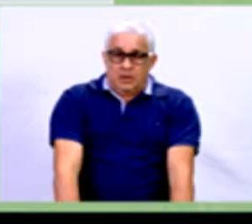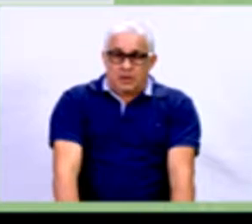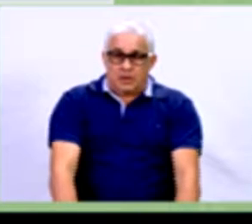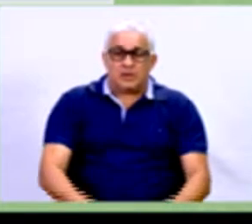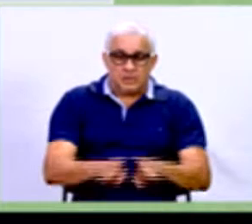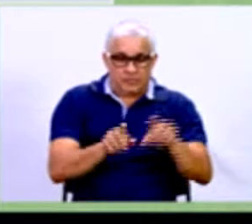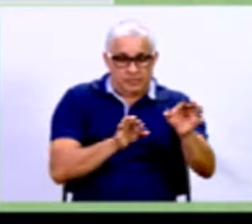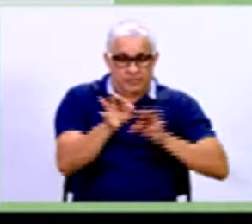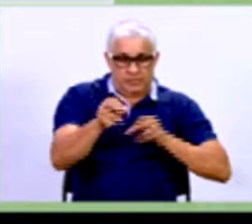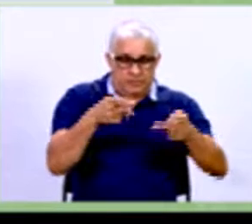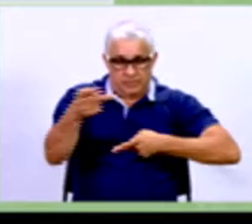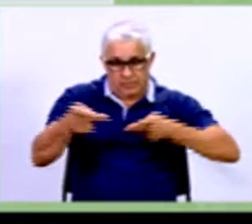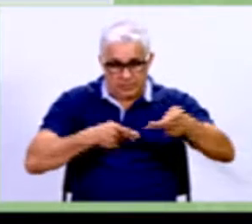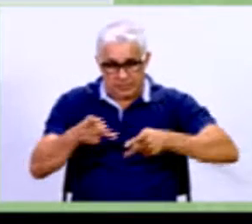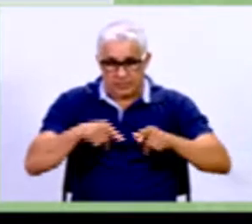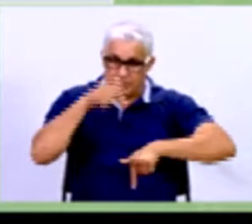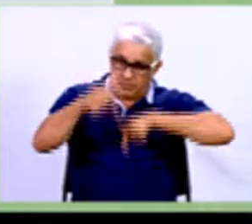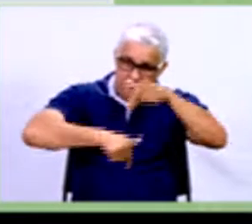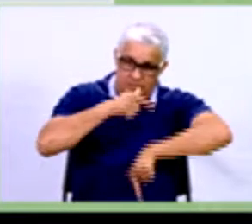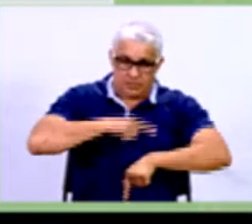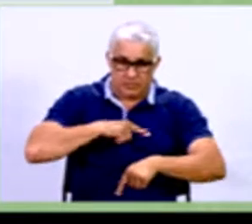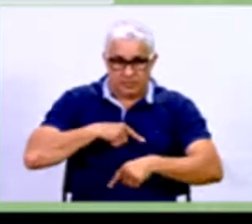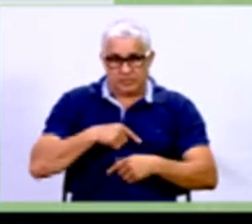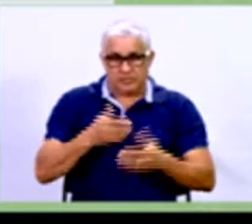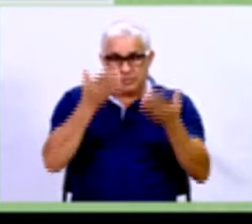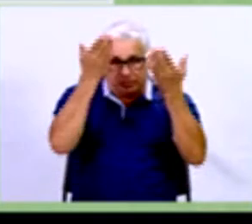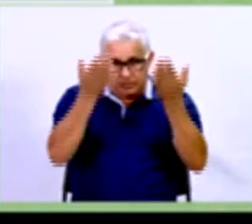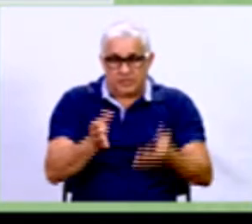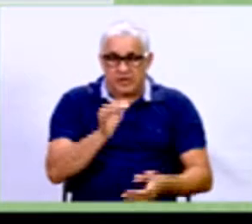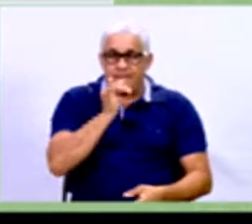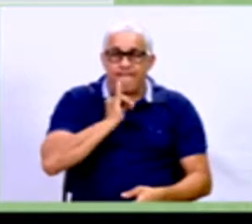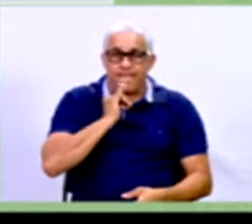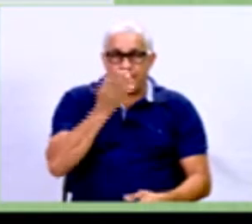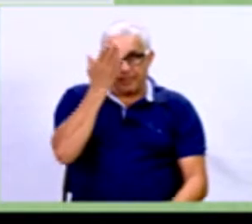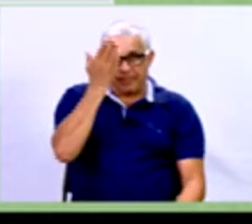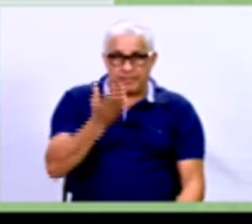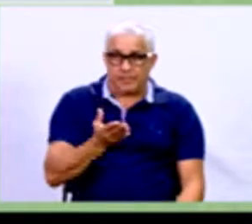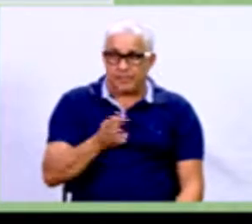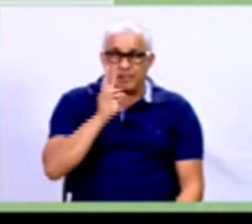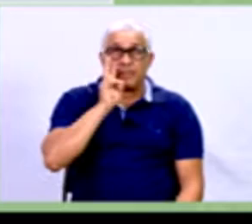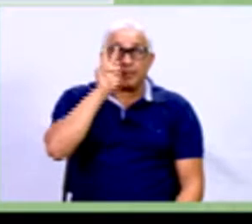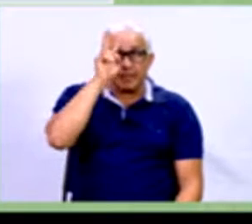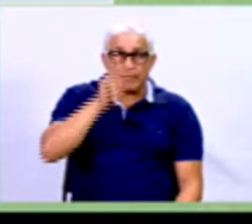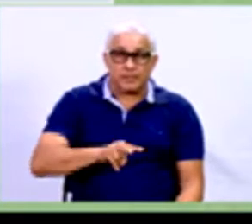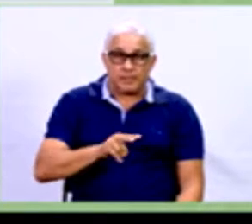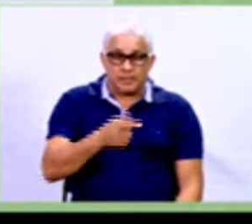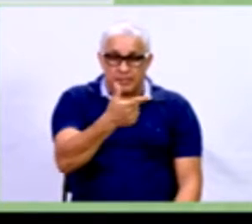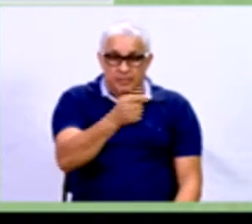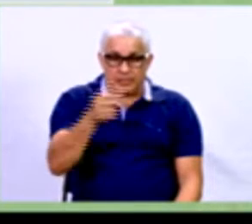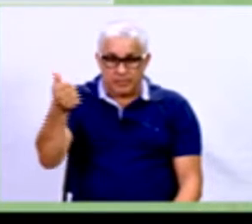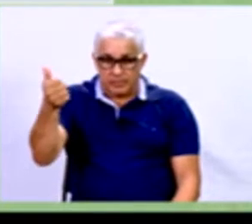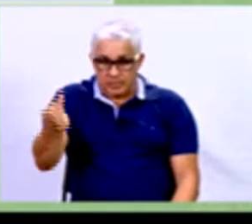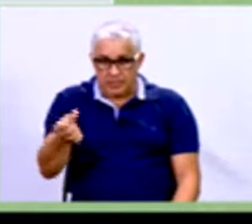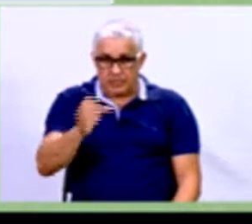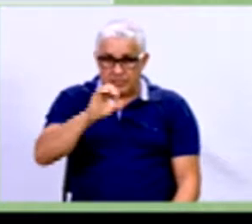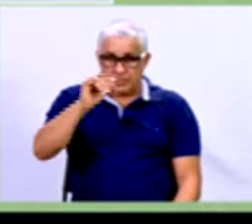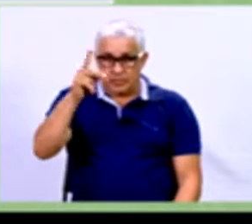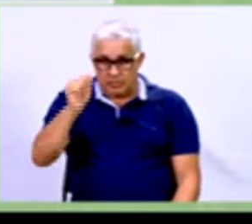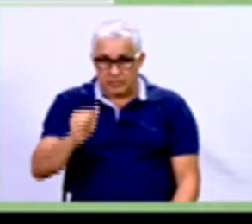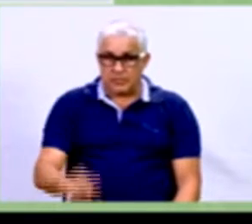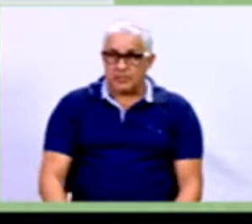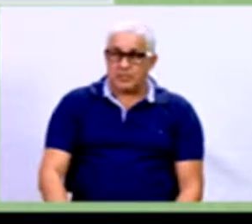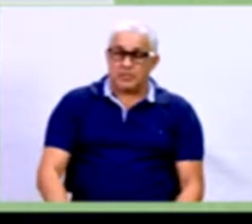Elaborar o plano de trabalho. Aqui nós trouxemos um exemplo, né? Nós temos aqui a CIPA Gestão 2016, nome da empresa,